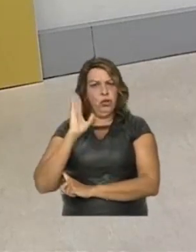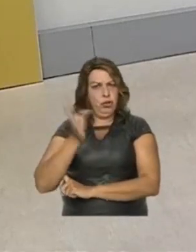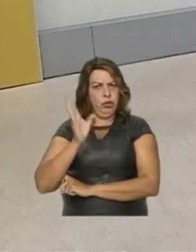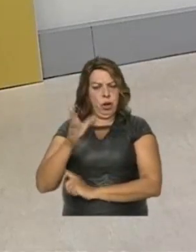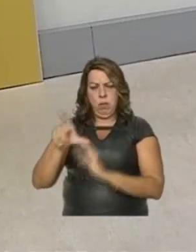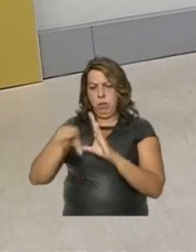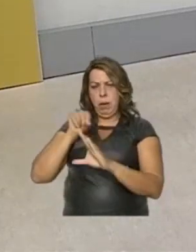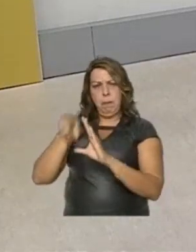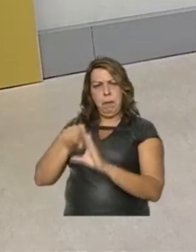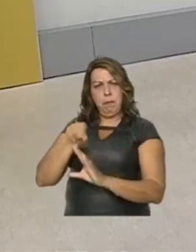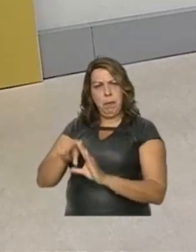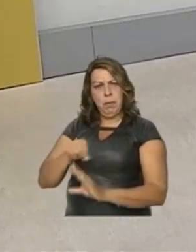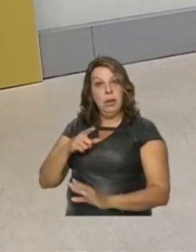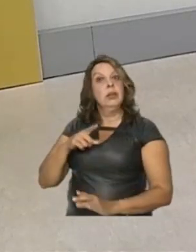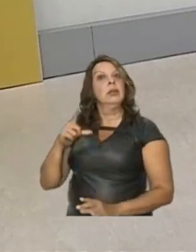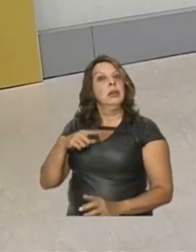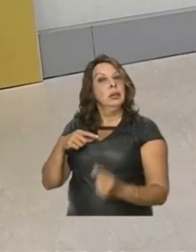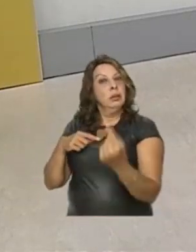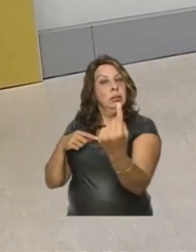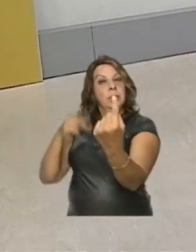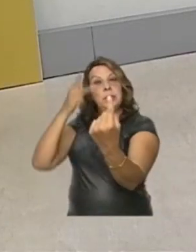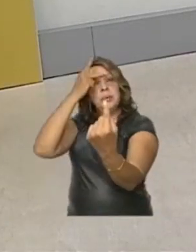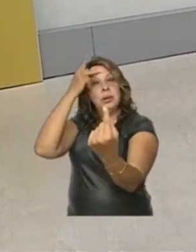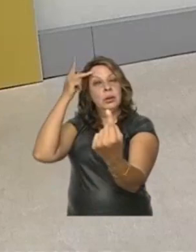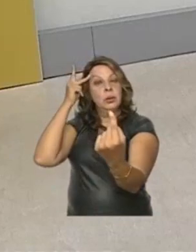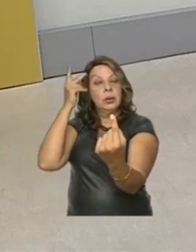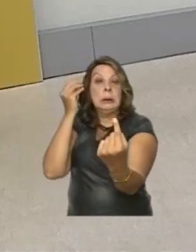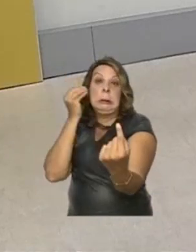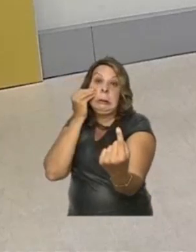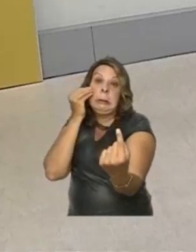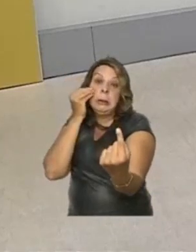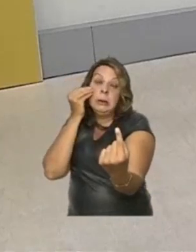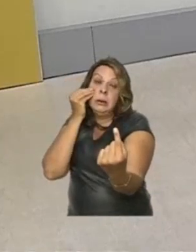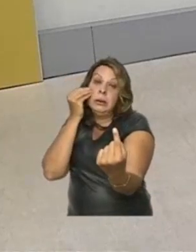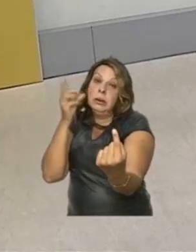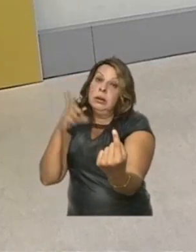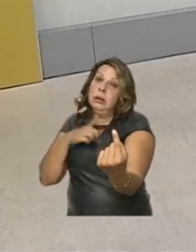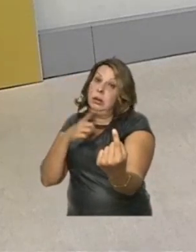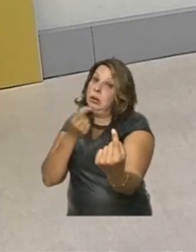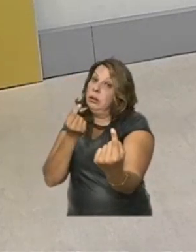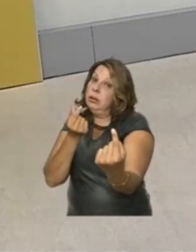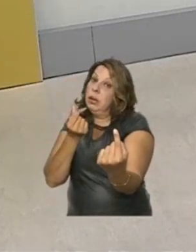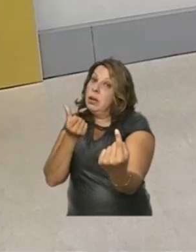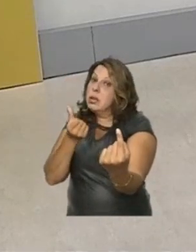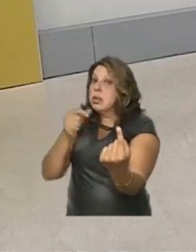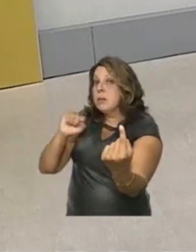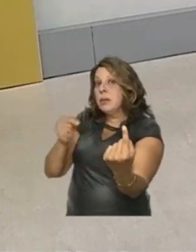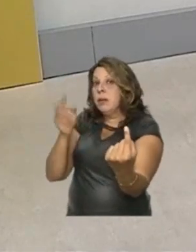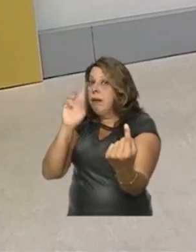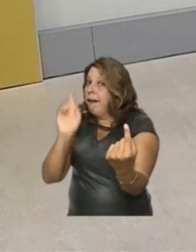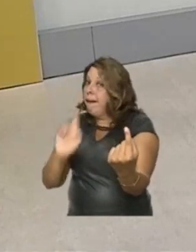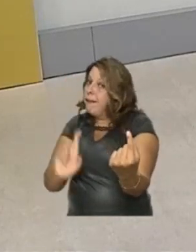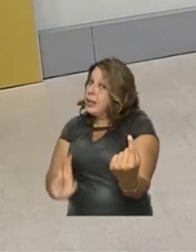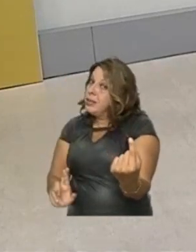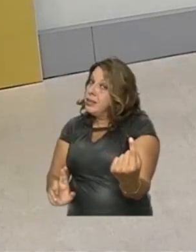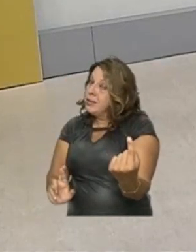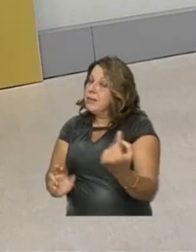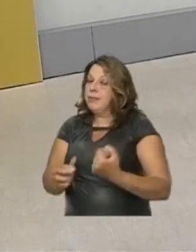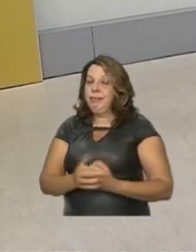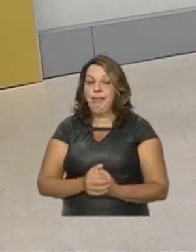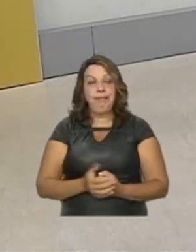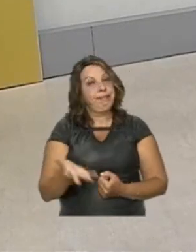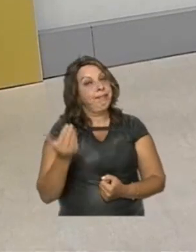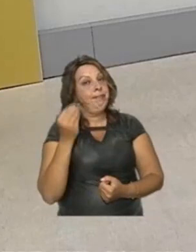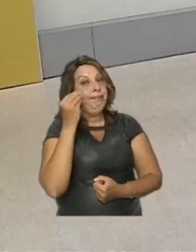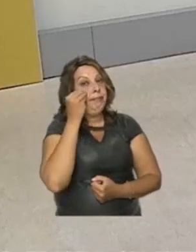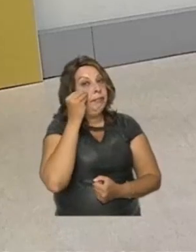já sorteadas e tem um título aí na expectativa, porque tá valendo 6 mil reais. Vamos